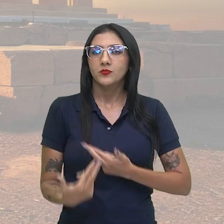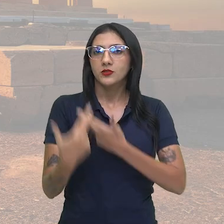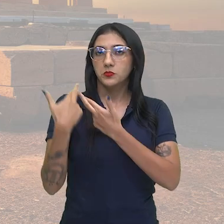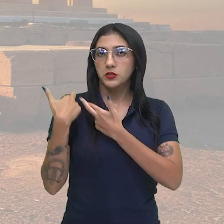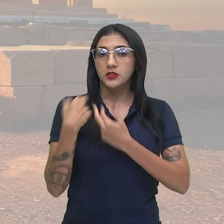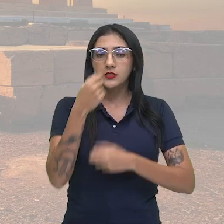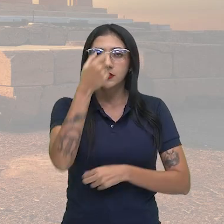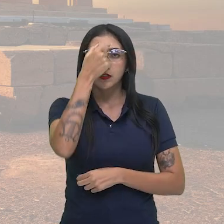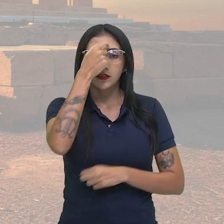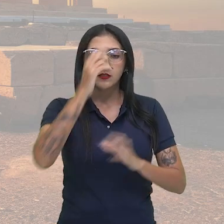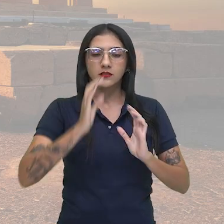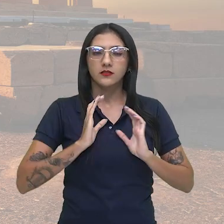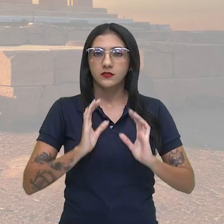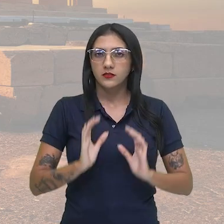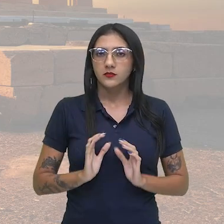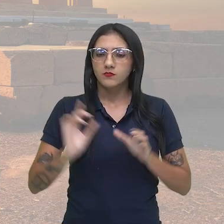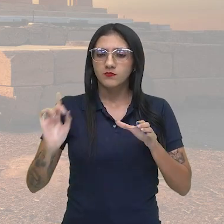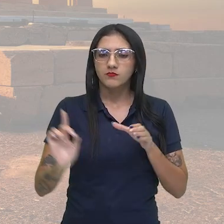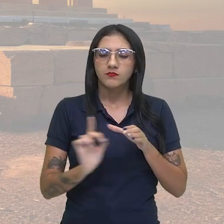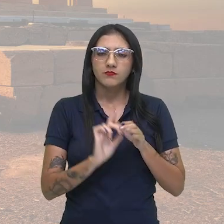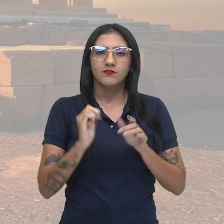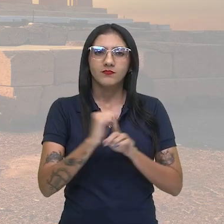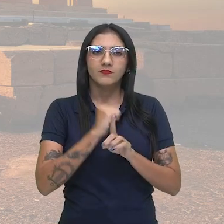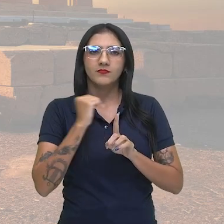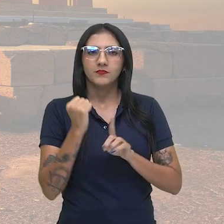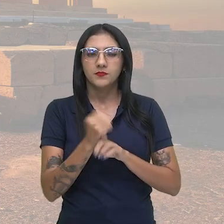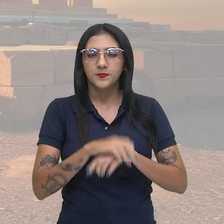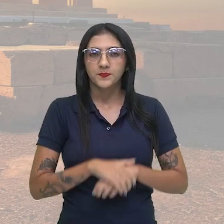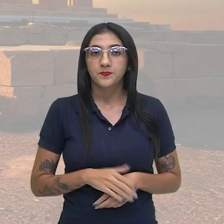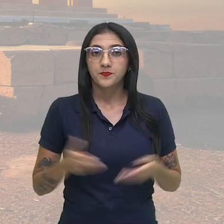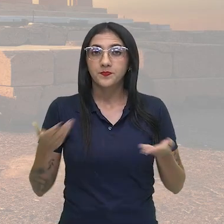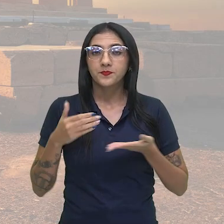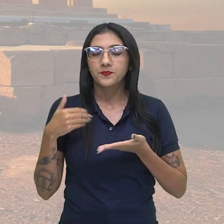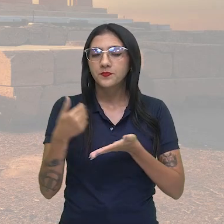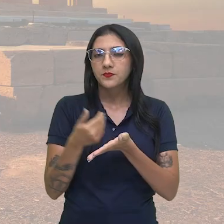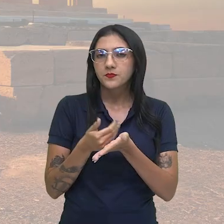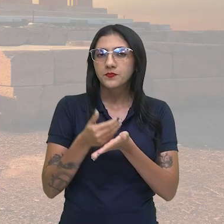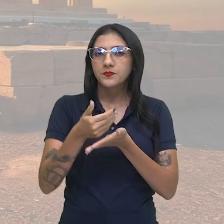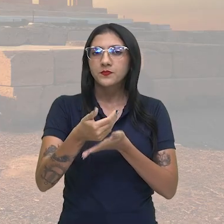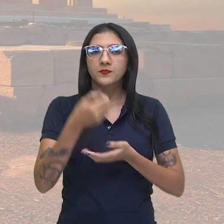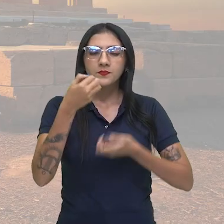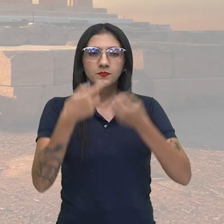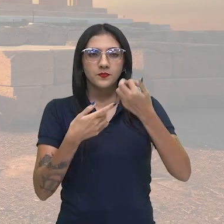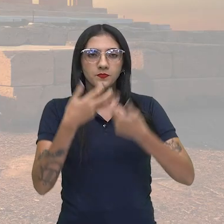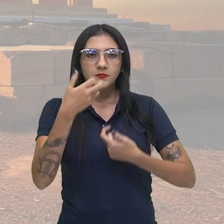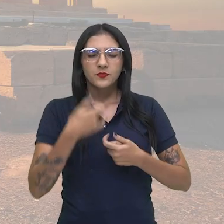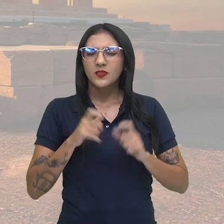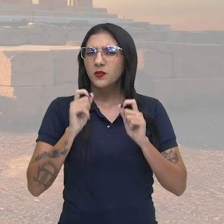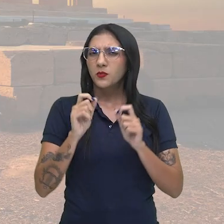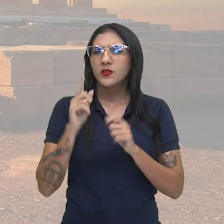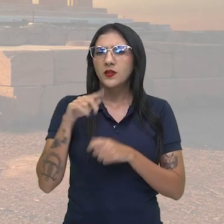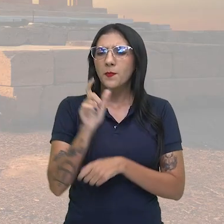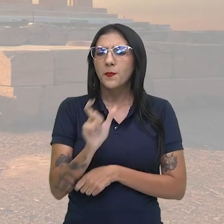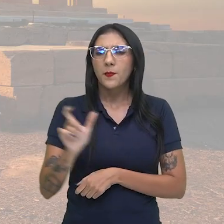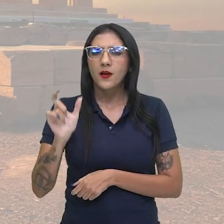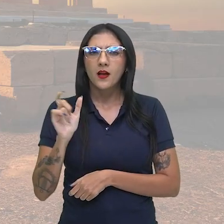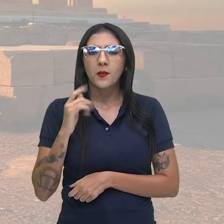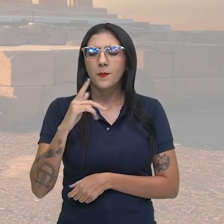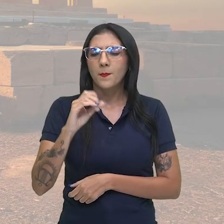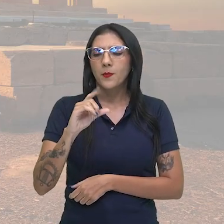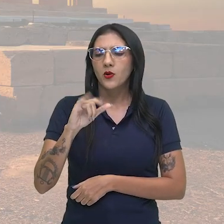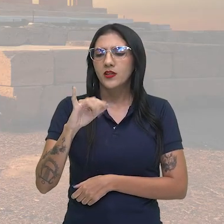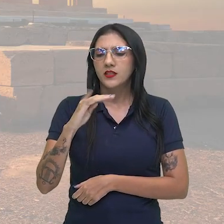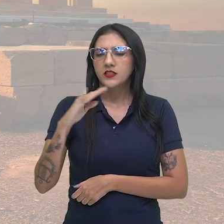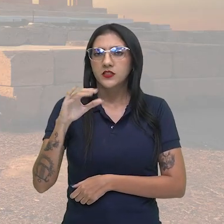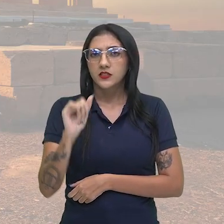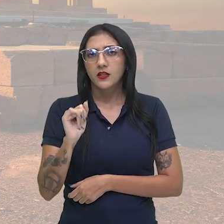dessa sociedade. E nós vamos começar aqui entendendo o conceito de política, tá? O que é política? Então,